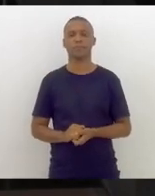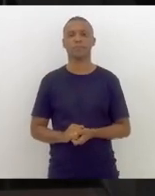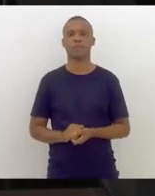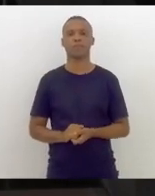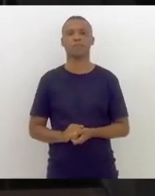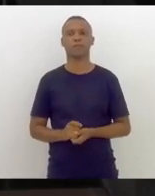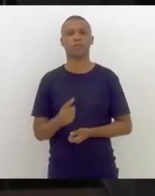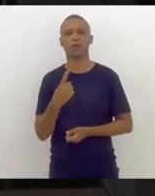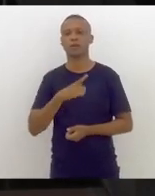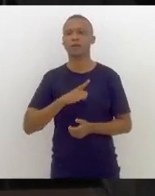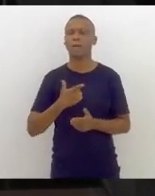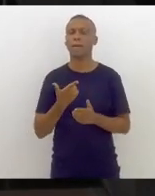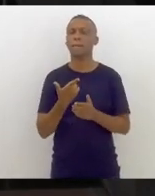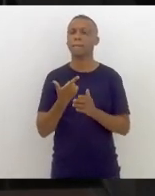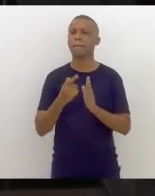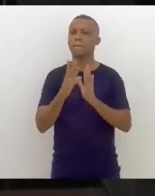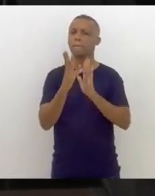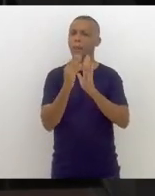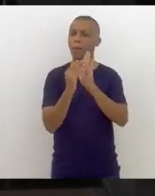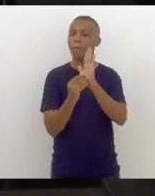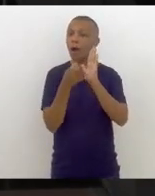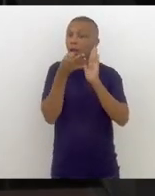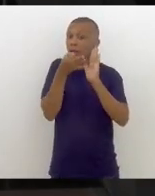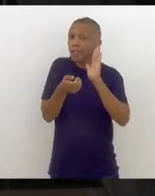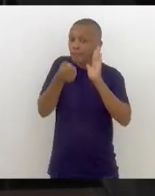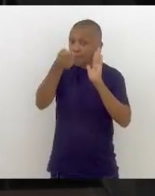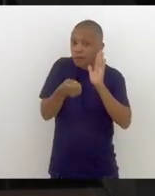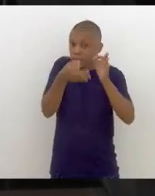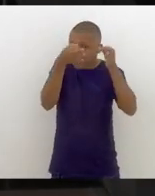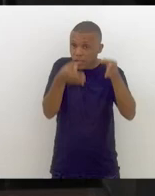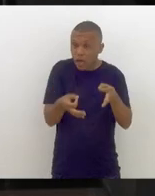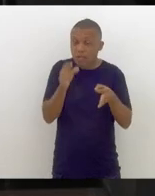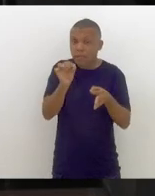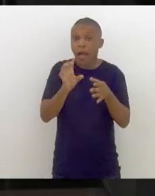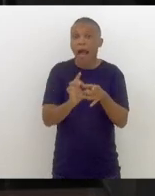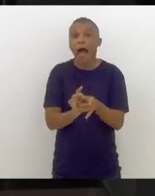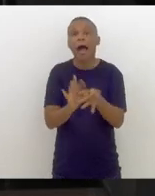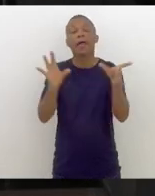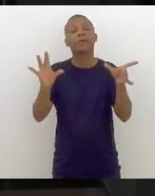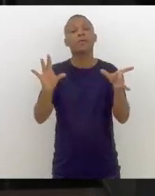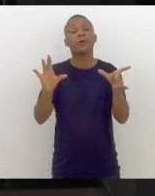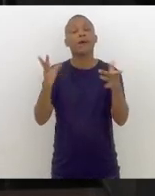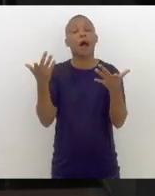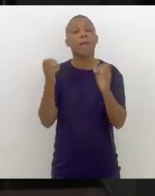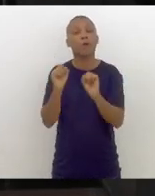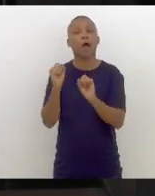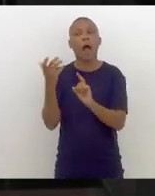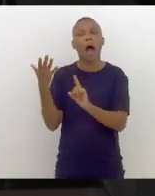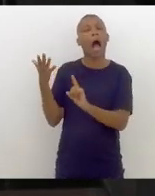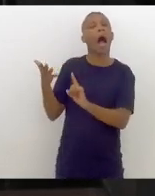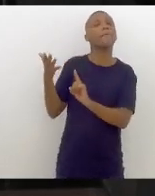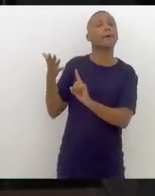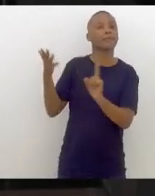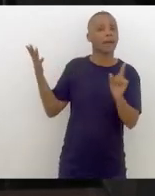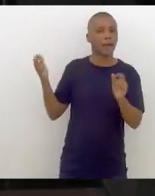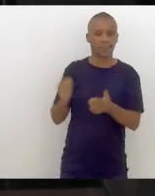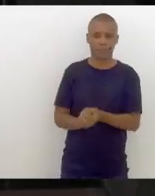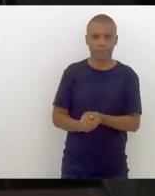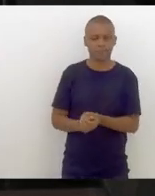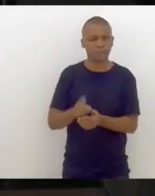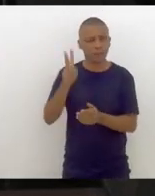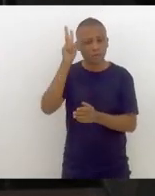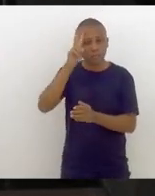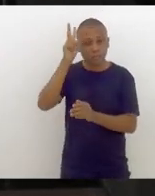todo conteúdo em afirmar que a democracia estava ameaçada volte na história